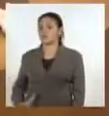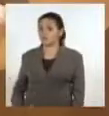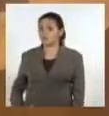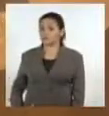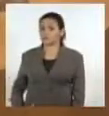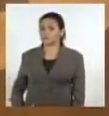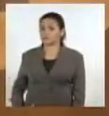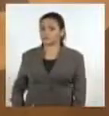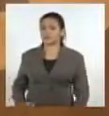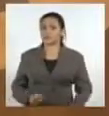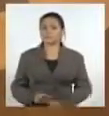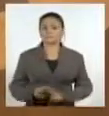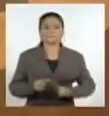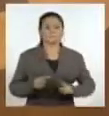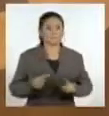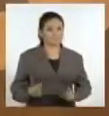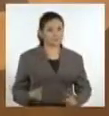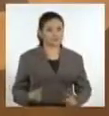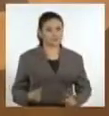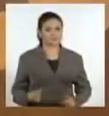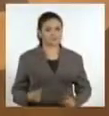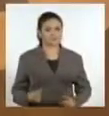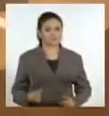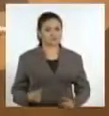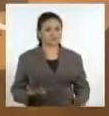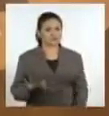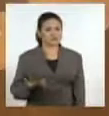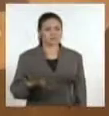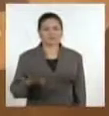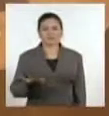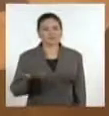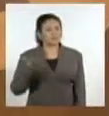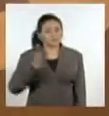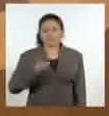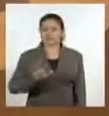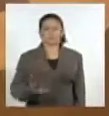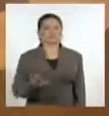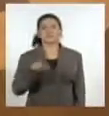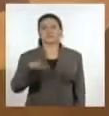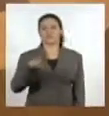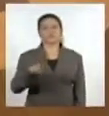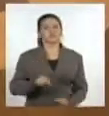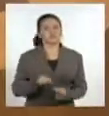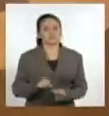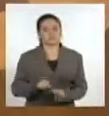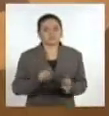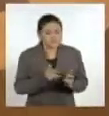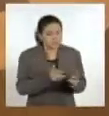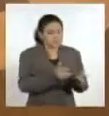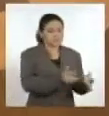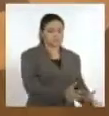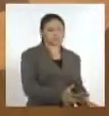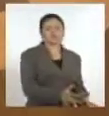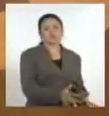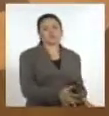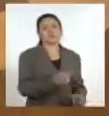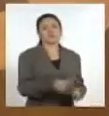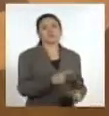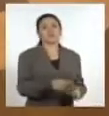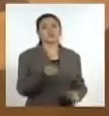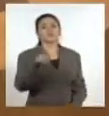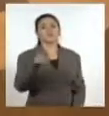Mas não admito que Vossa Excelência faça isso, porque o governador eleito pelo povo foi o senhor, não fui